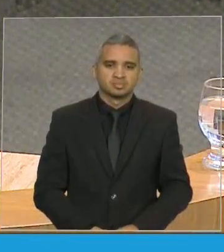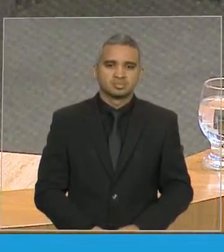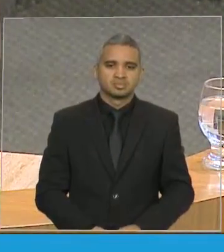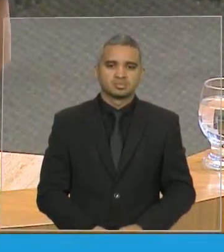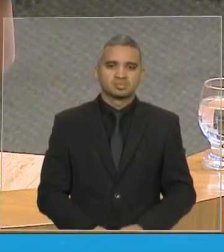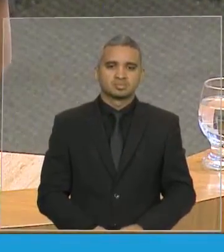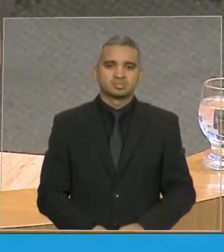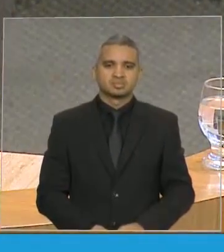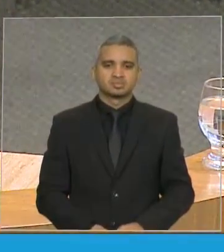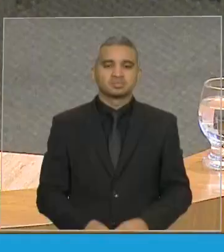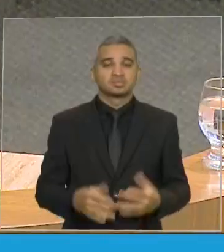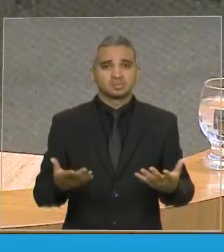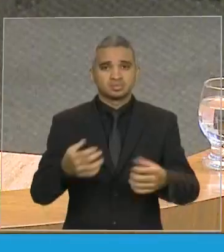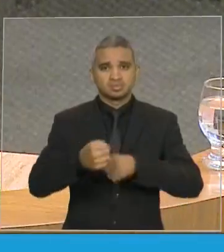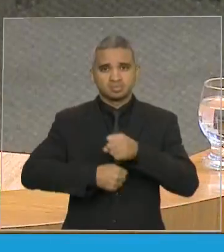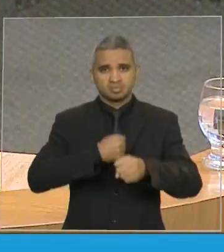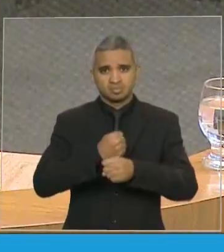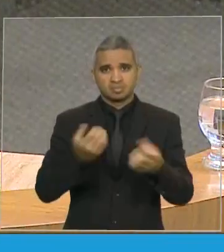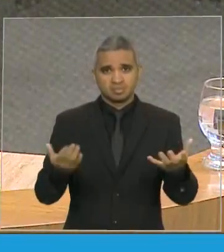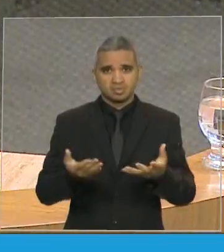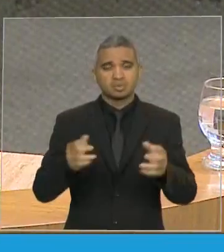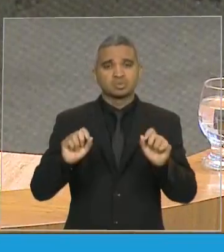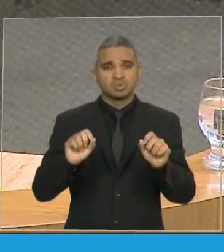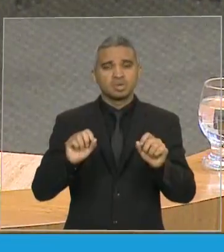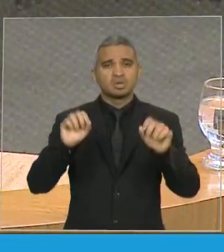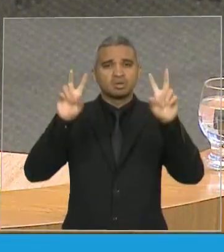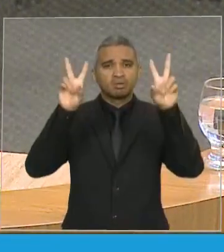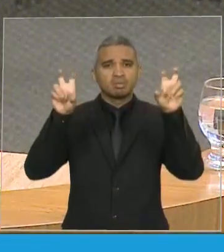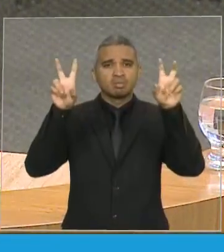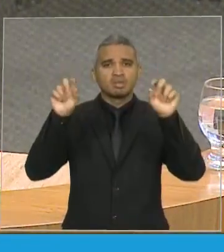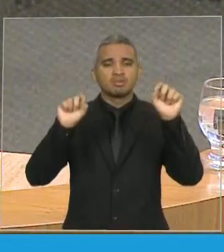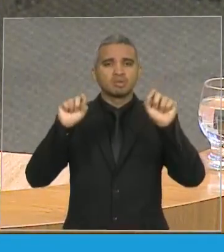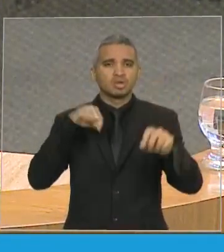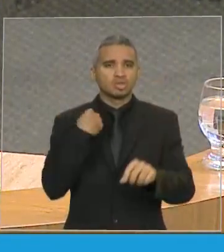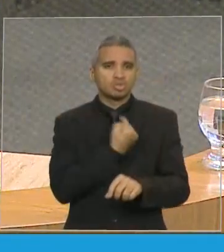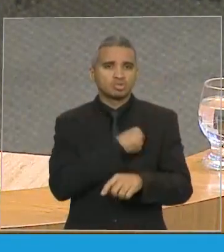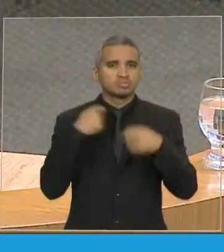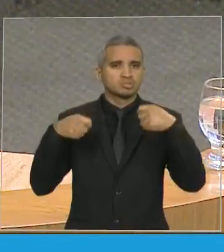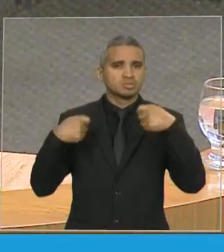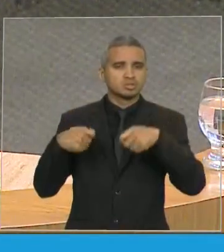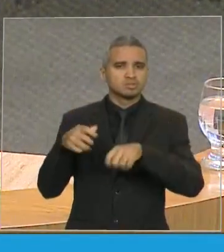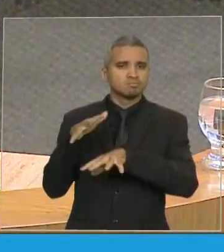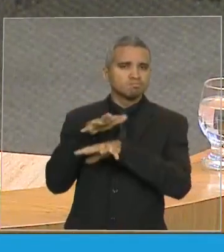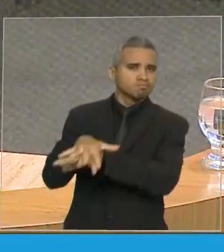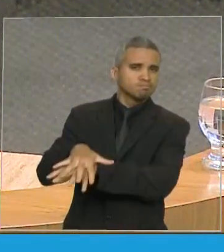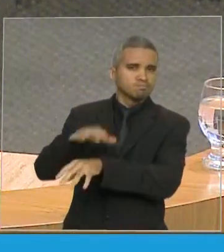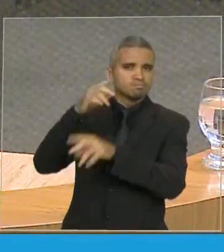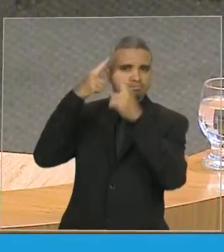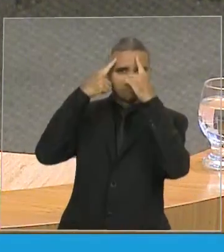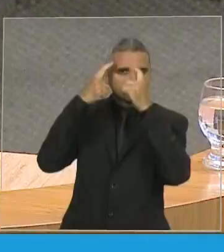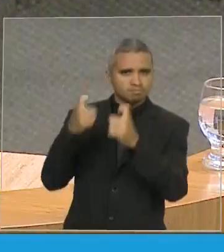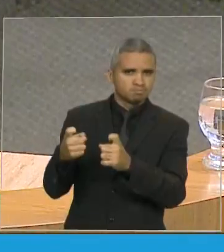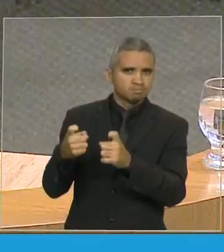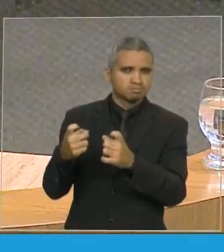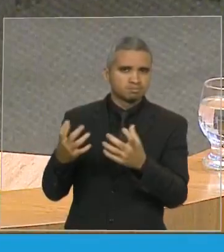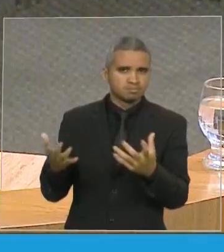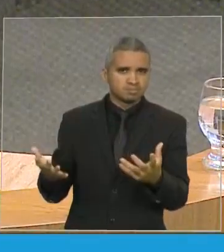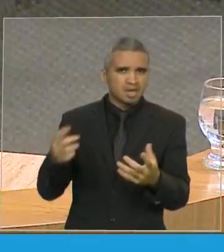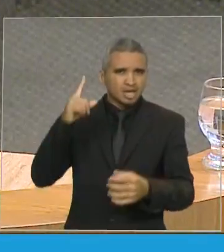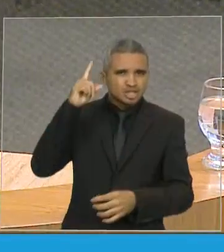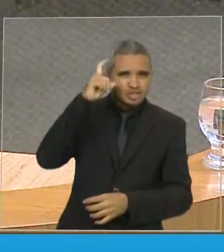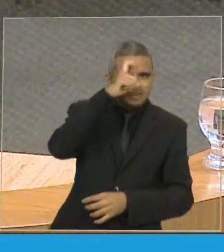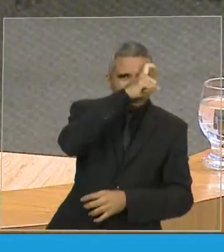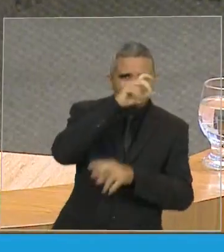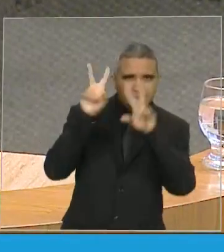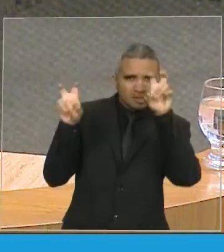tratar do tema superação da violência, é bem fácil. Não é nada difícil,